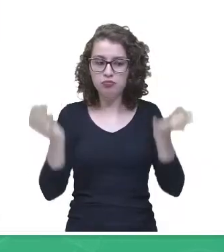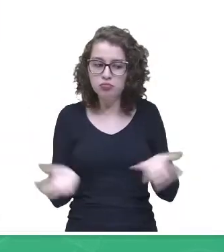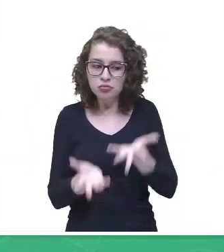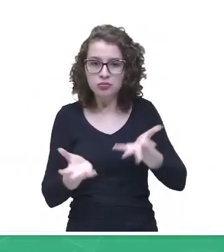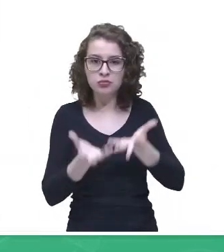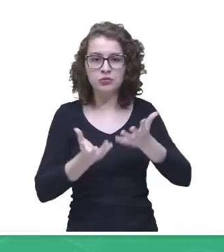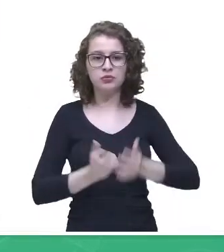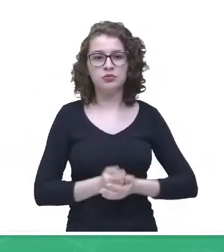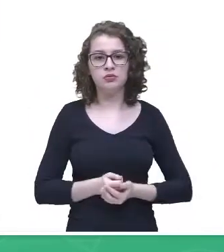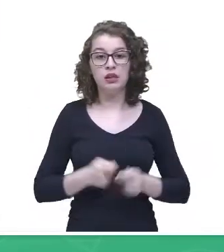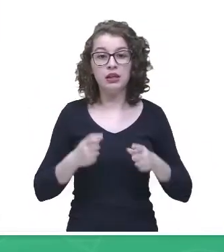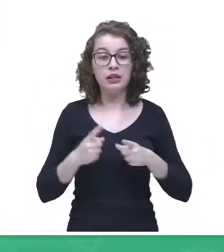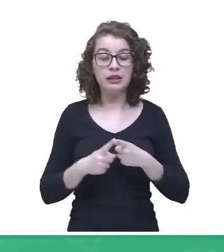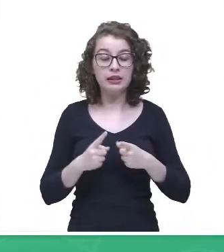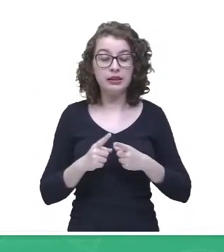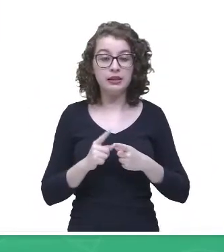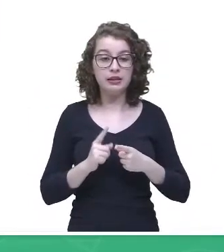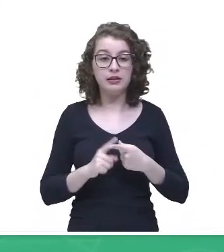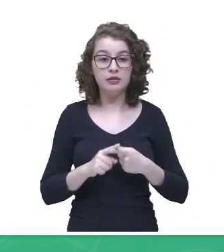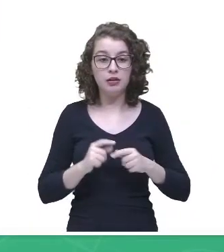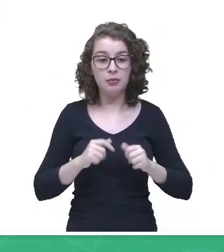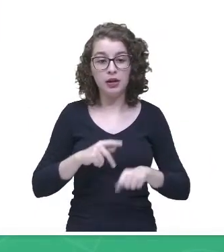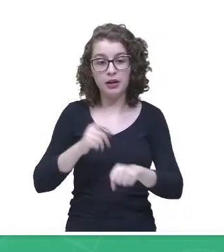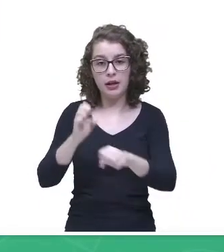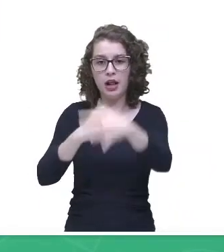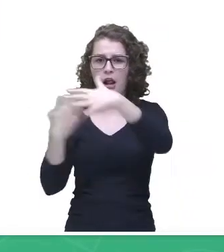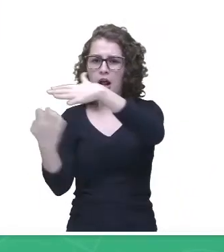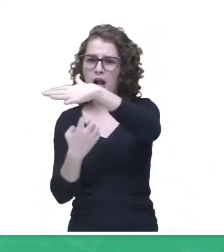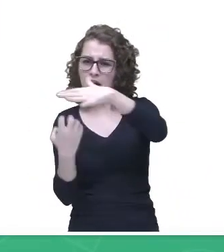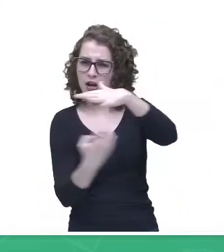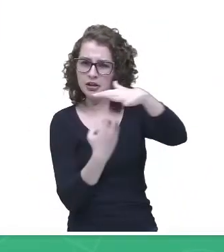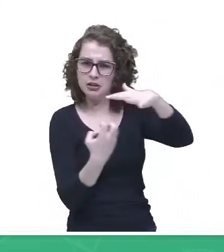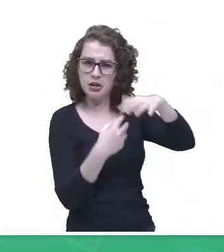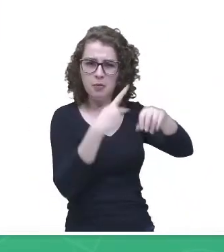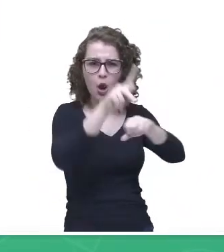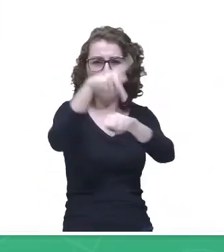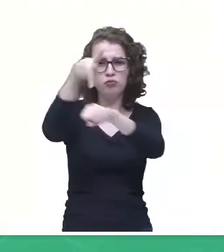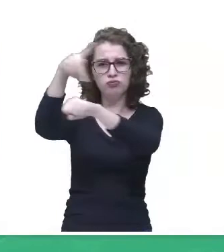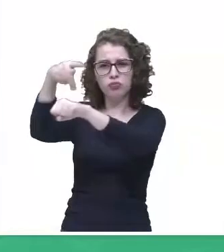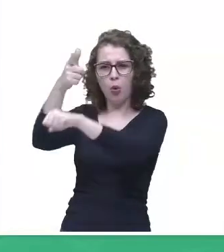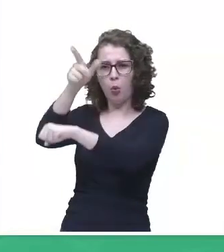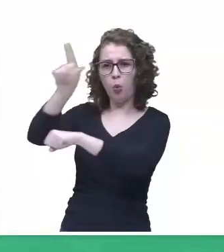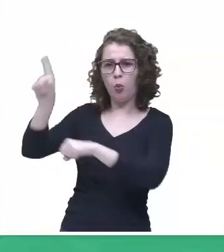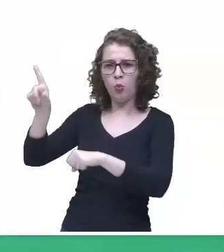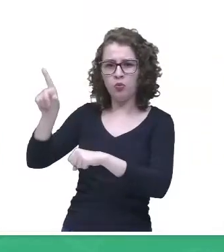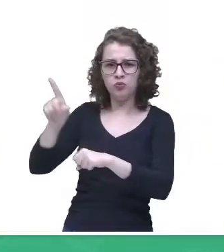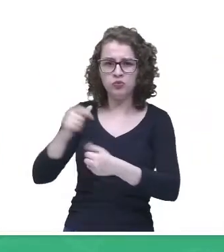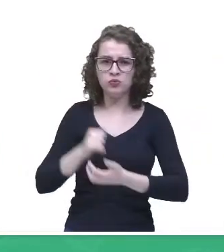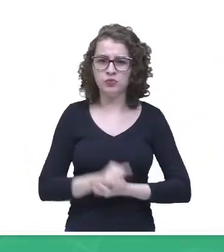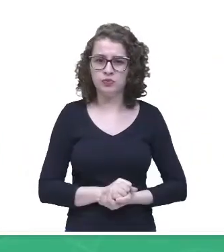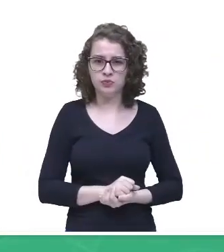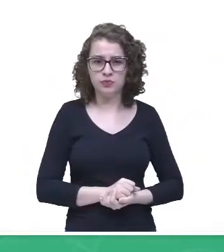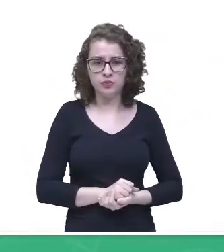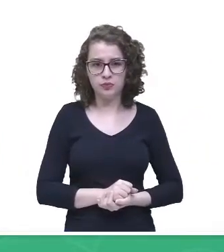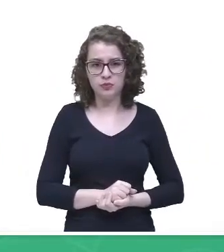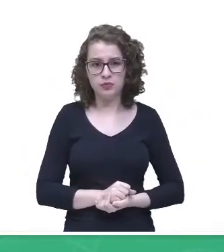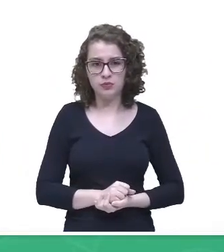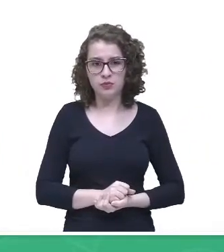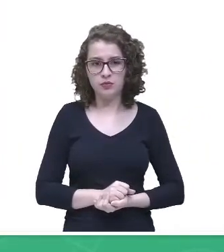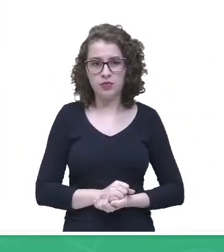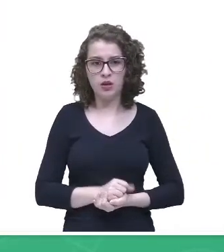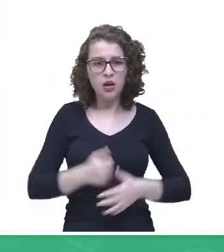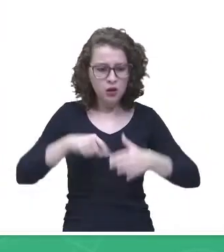vão sediar empresas transnacionais, nessas empresas aí que a gente vai encontrar em boa parte do mundo. Tem